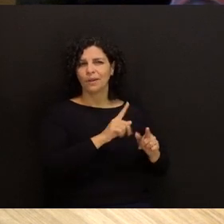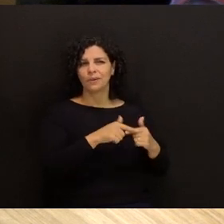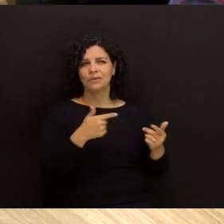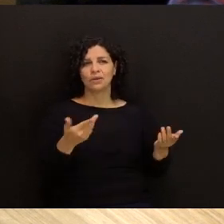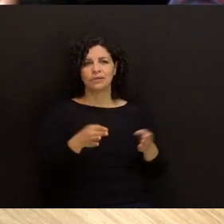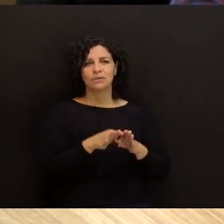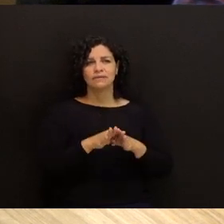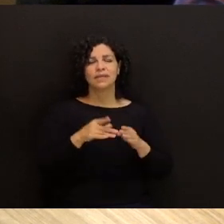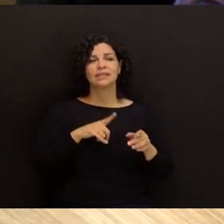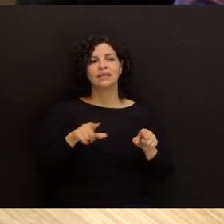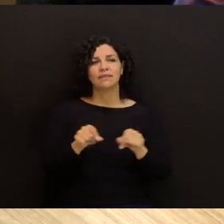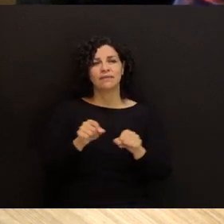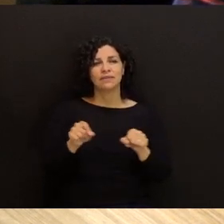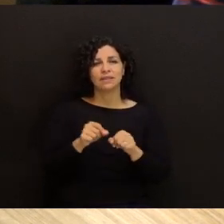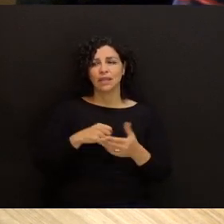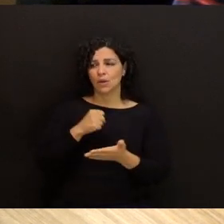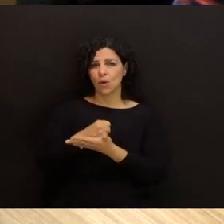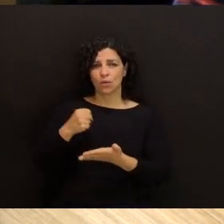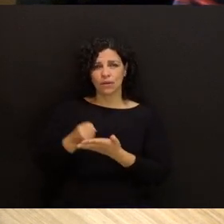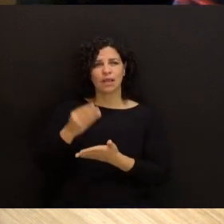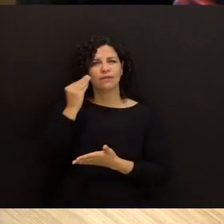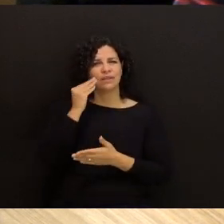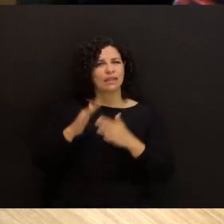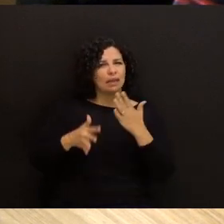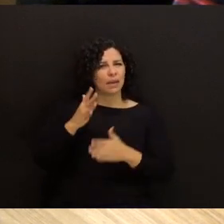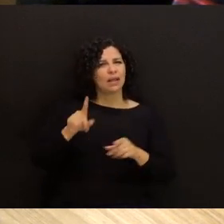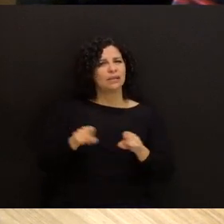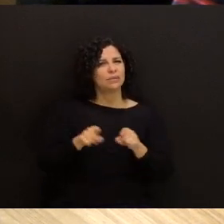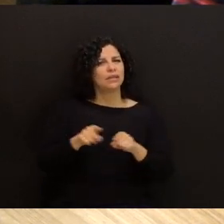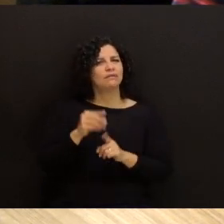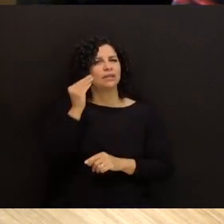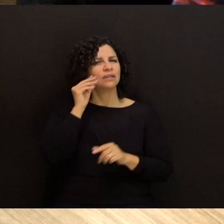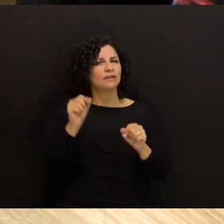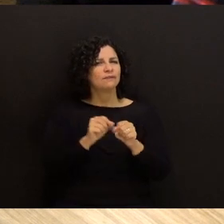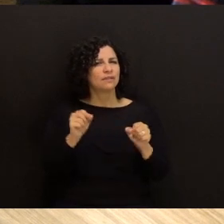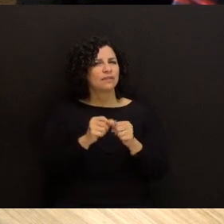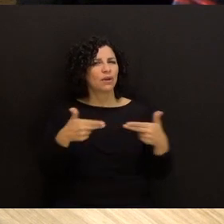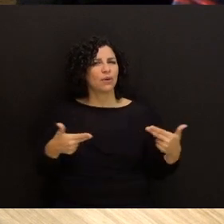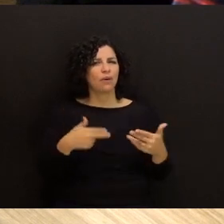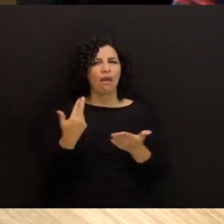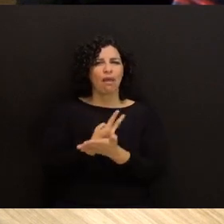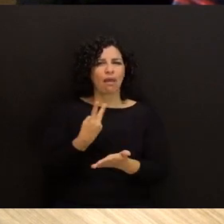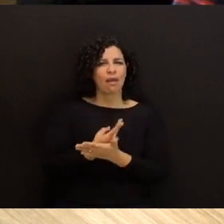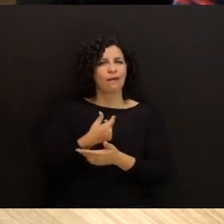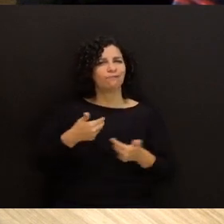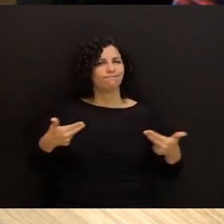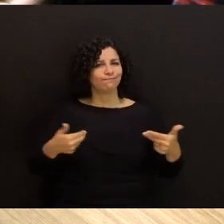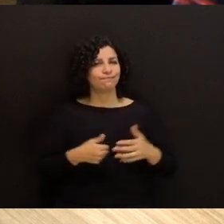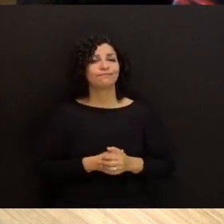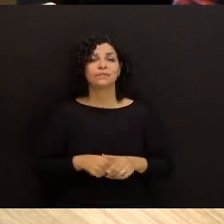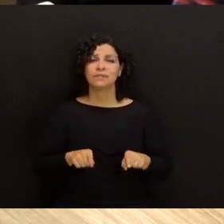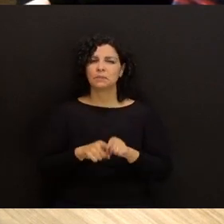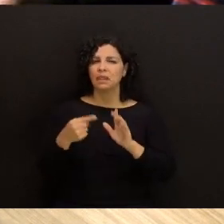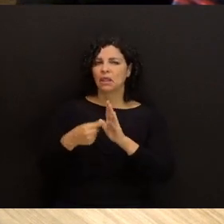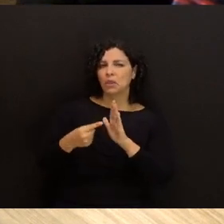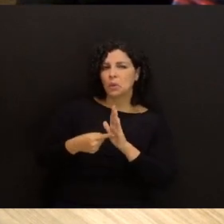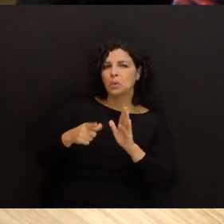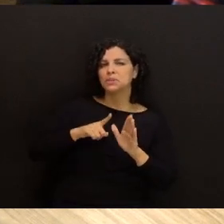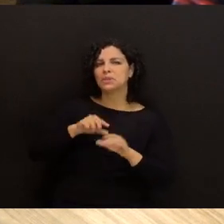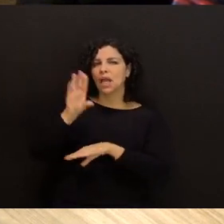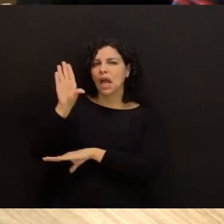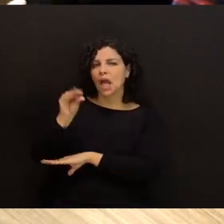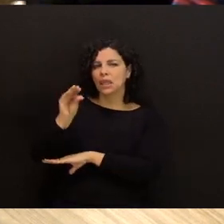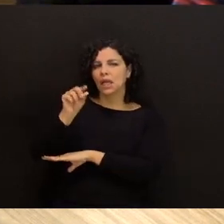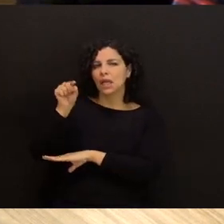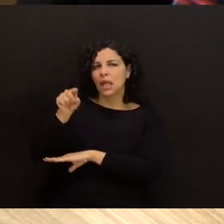incomodar nós aí nos próximos contratos vai começar a arrumar uma irregularidade aqui uma denúncia do radar ali